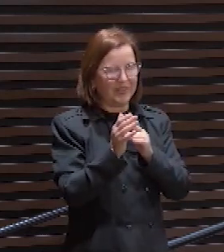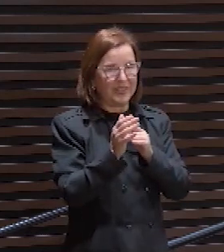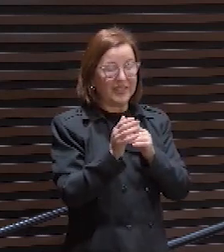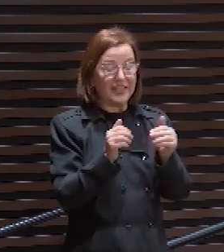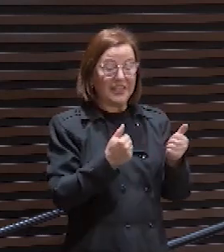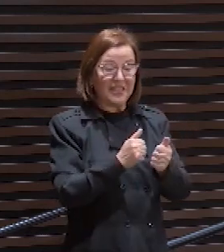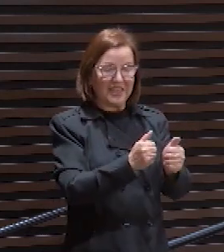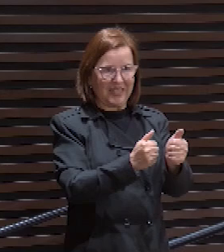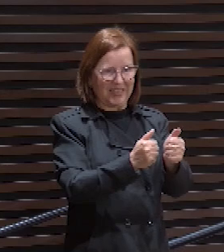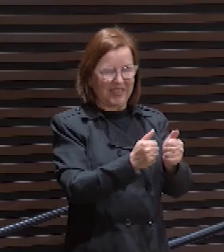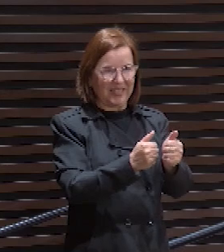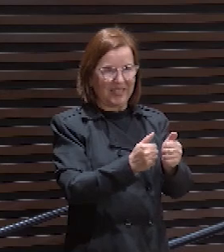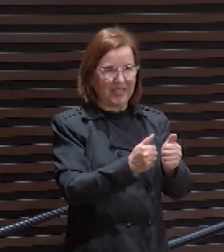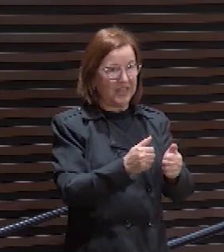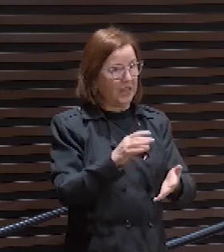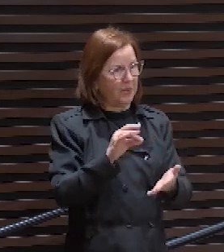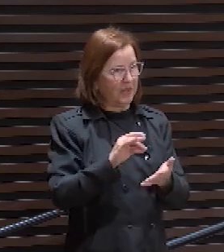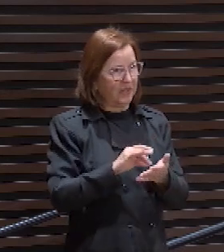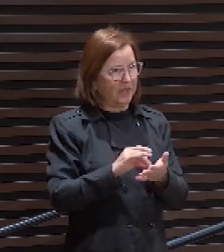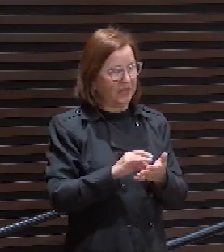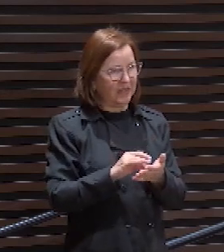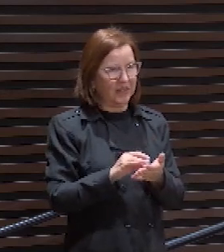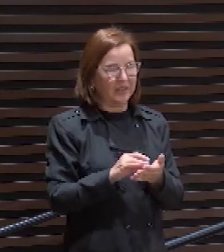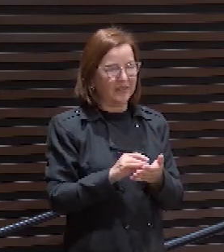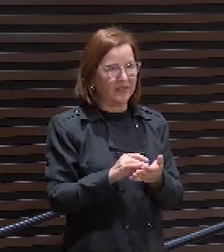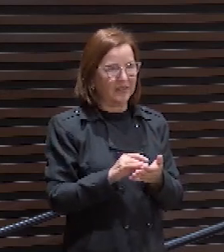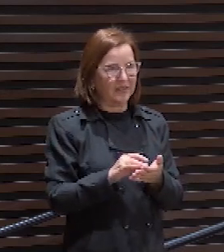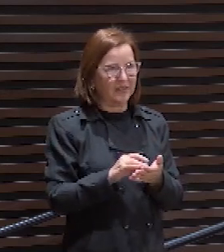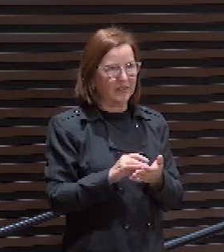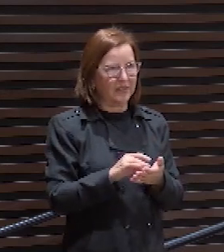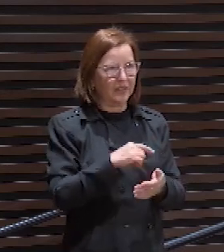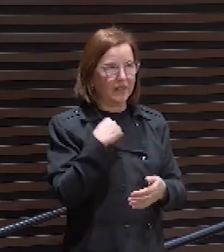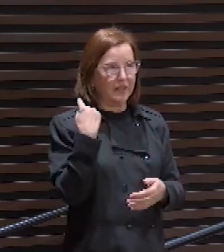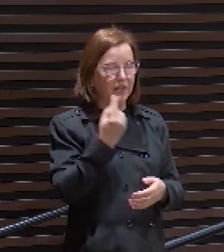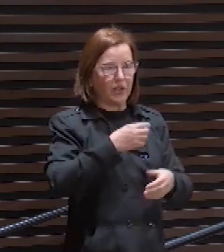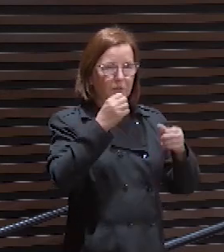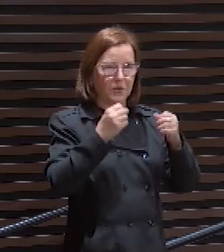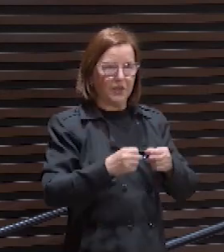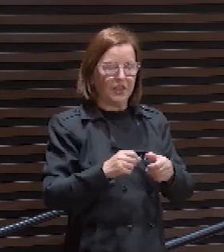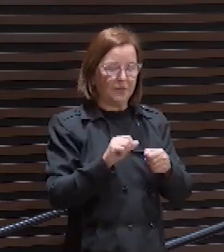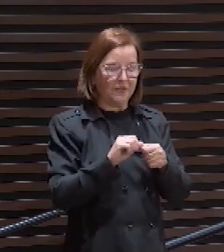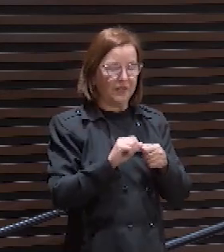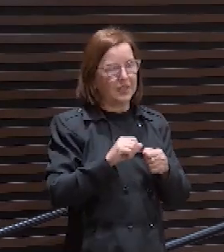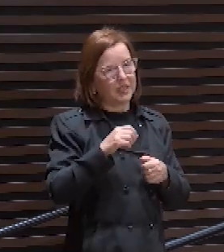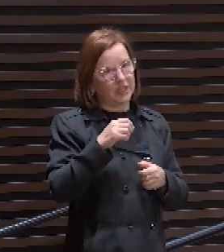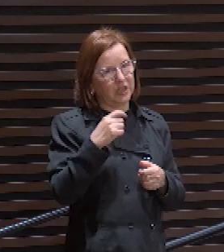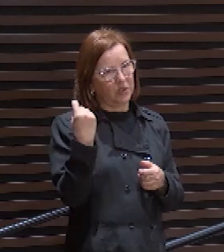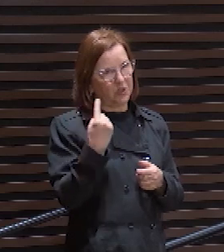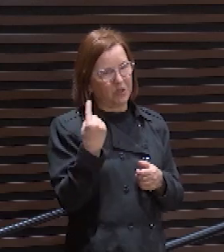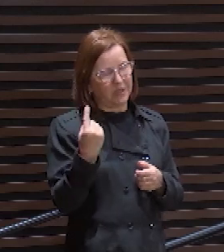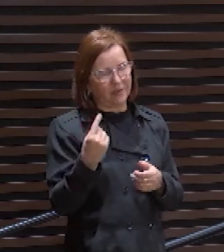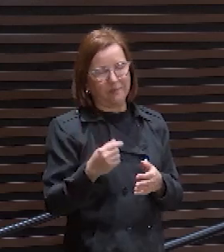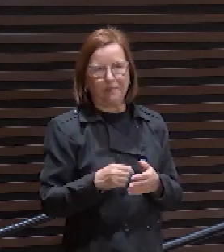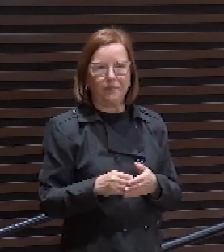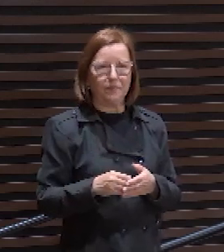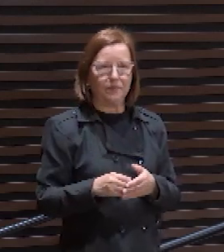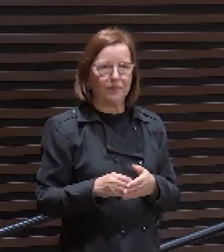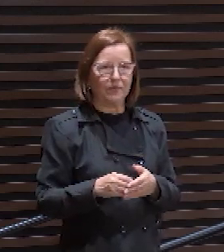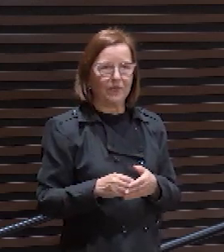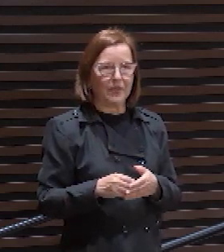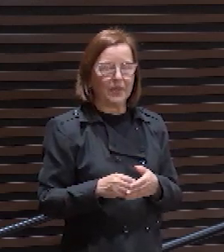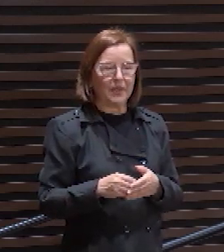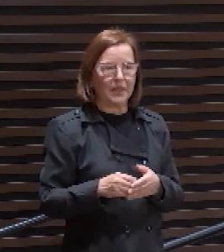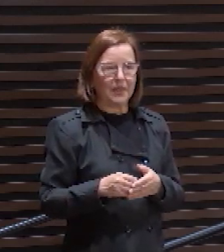segui-lo, é uma realidade sobre a qual podemos fazer por nós mesmos. Como se eu faço isso, eu